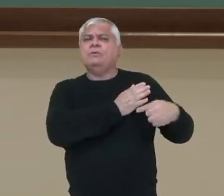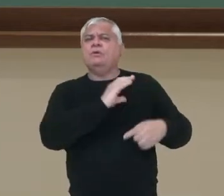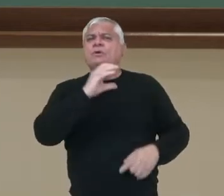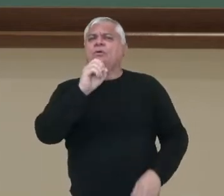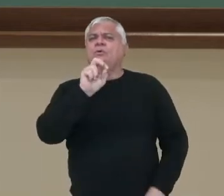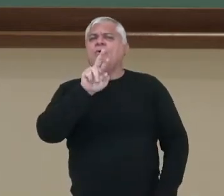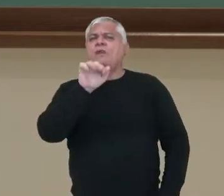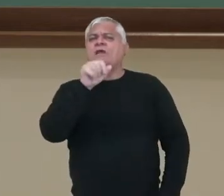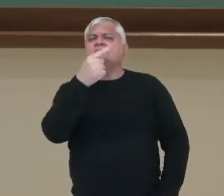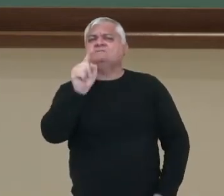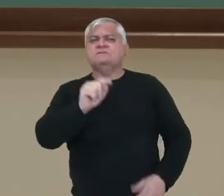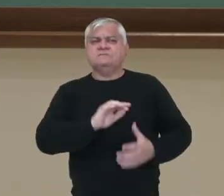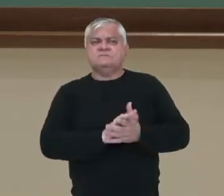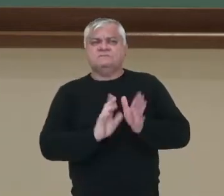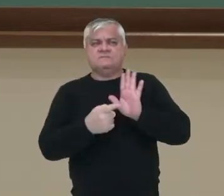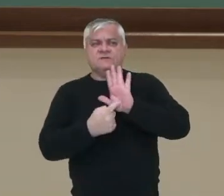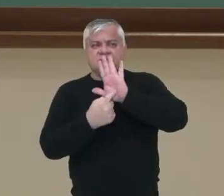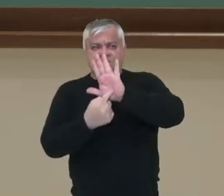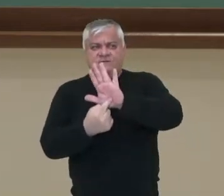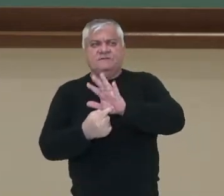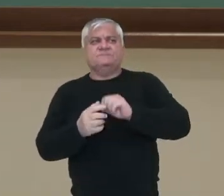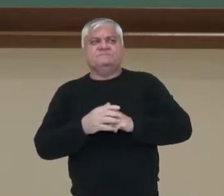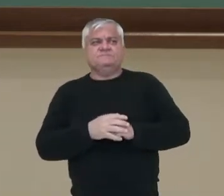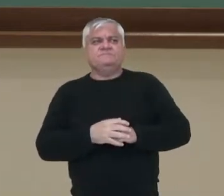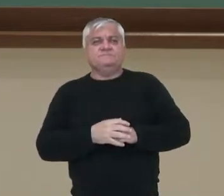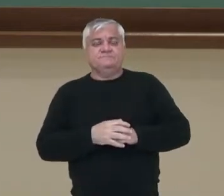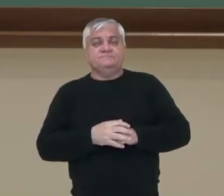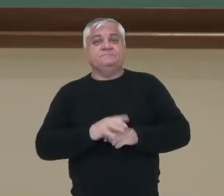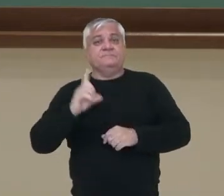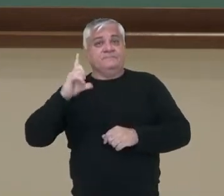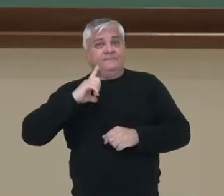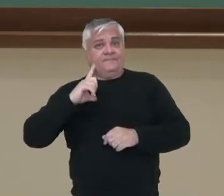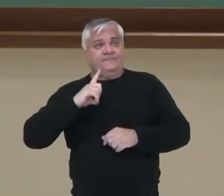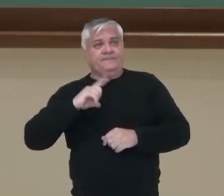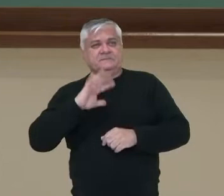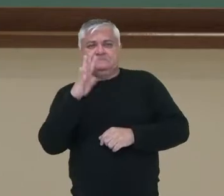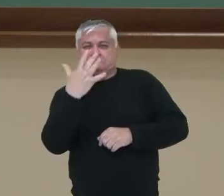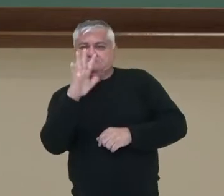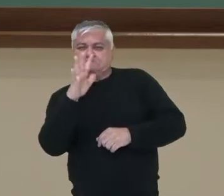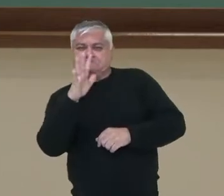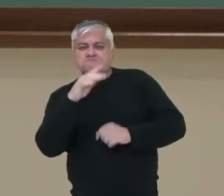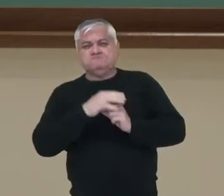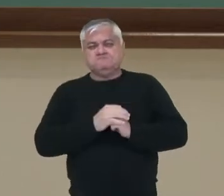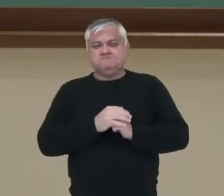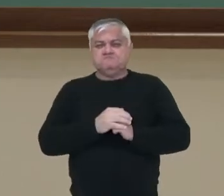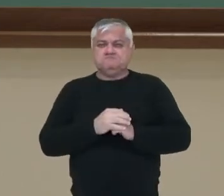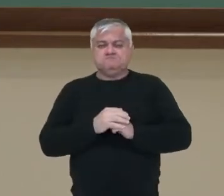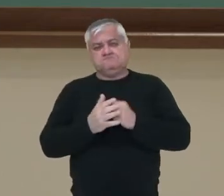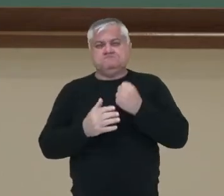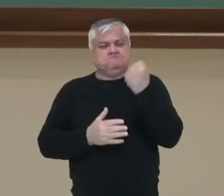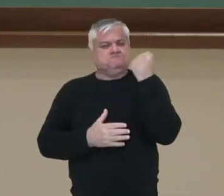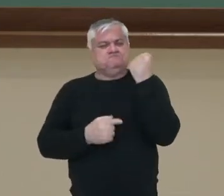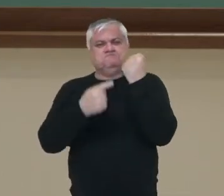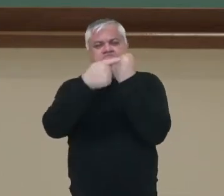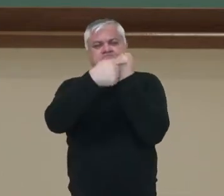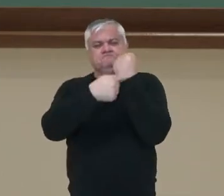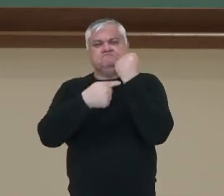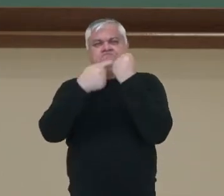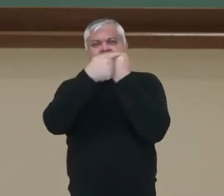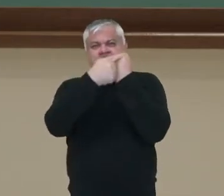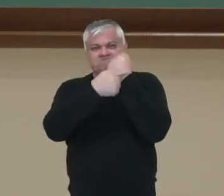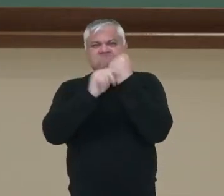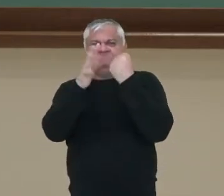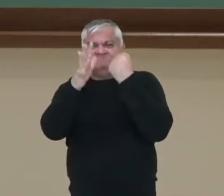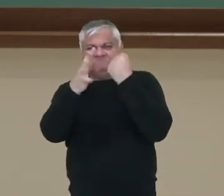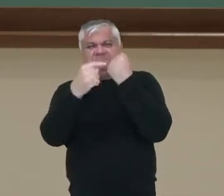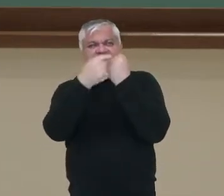Coração, vou mostrar aqui para vocês, né? Ele teria mais ou menos o tamanho da nossa